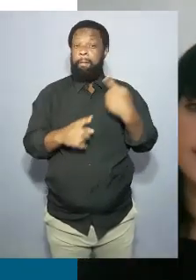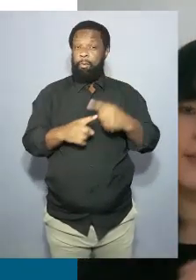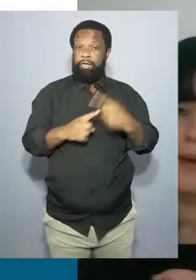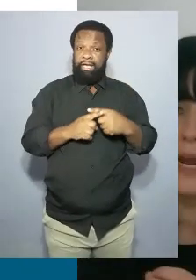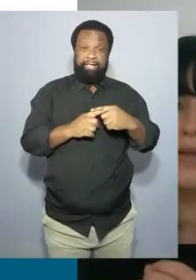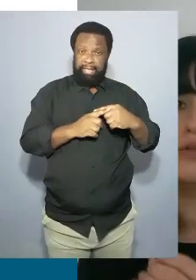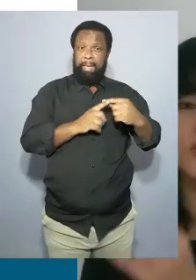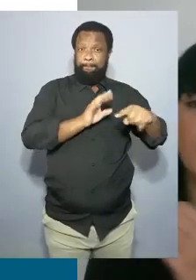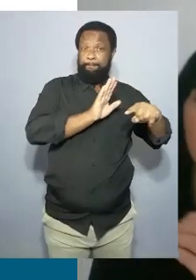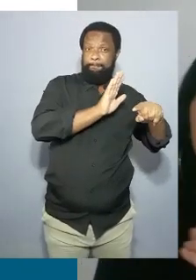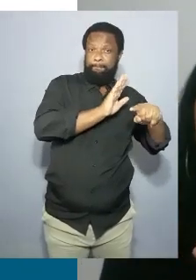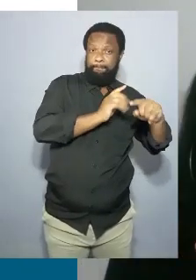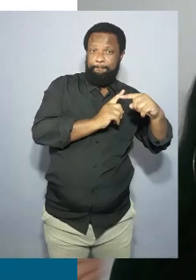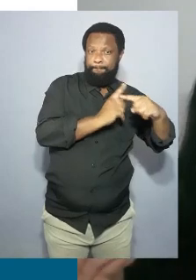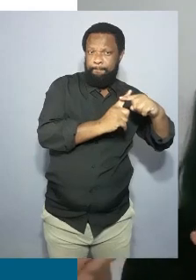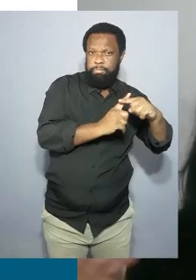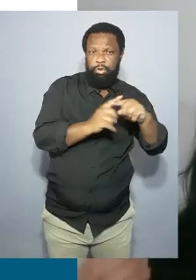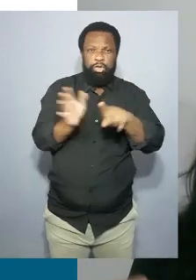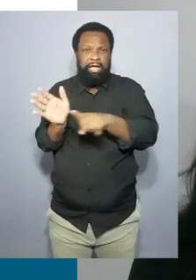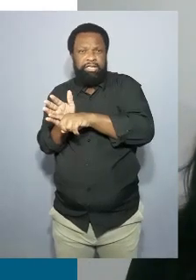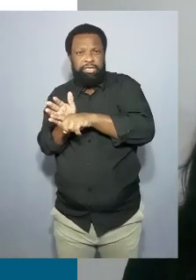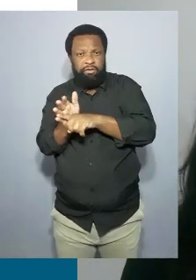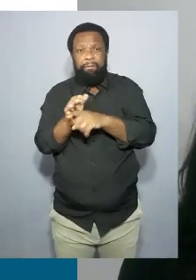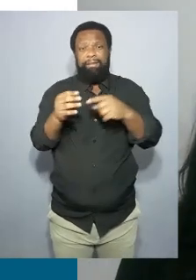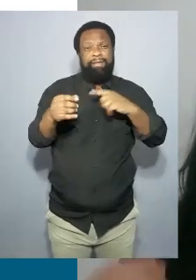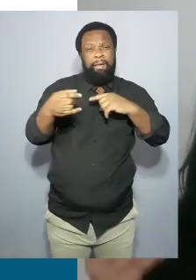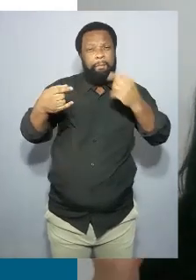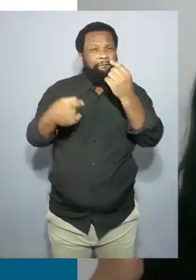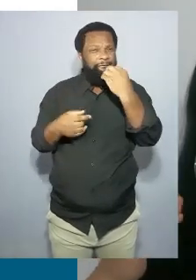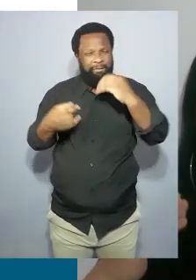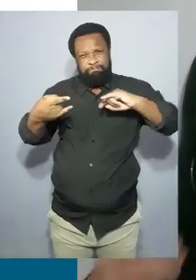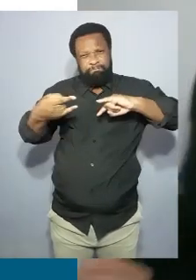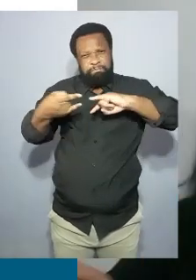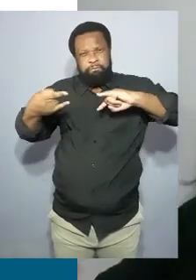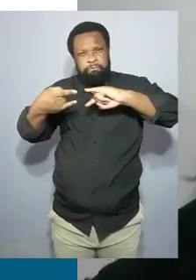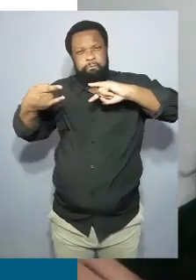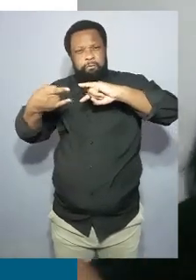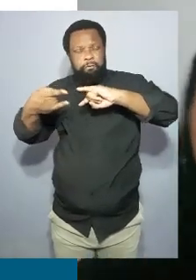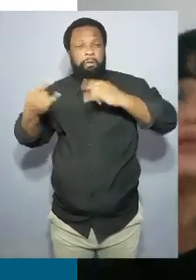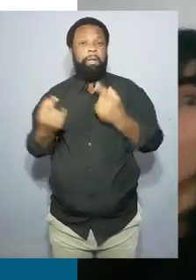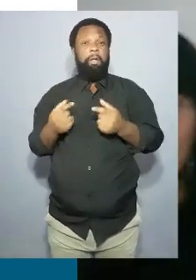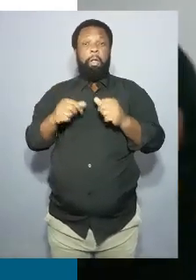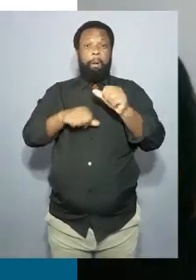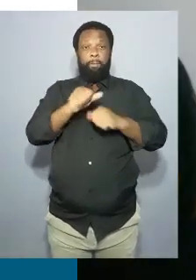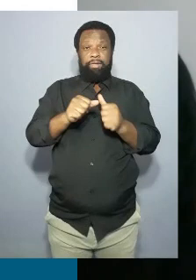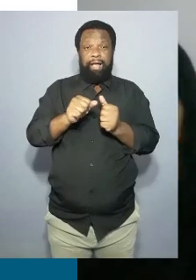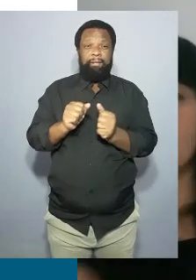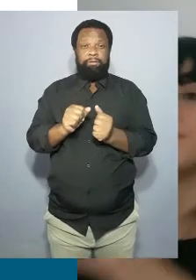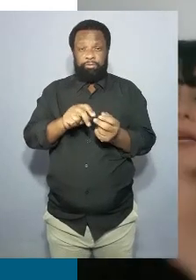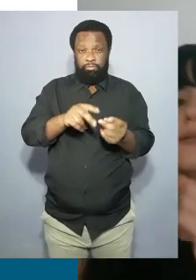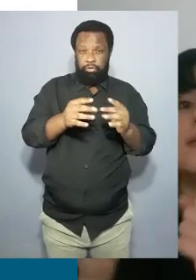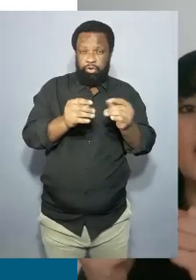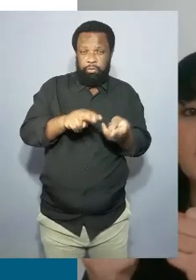mais separados no estado líquido, mas eles ainda se atraem. Para que a gente possa levar então para o estado gasoso,